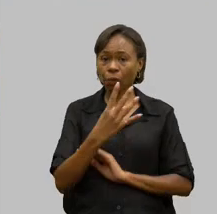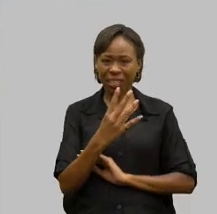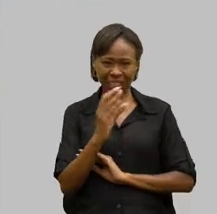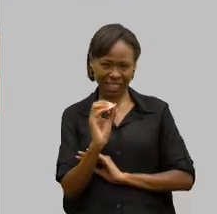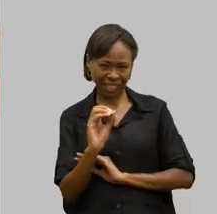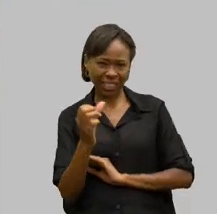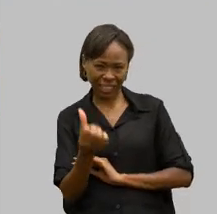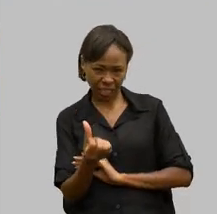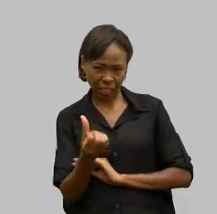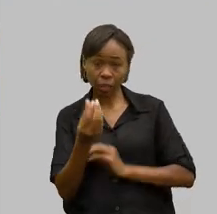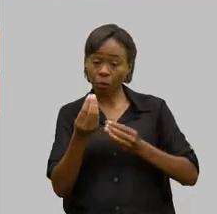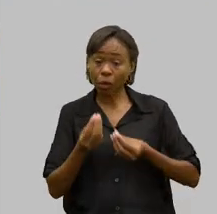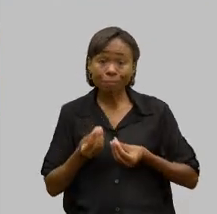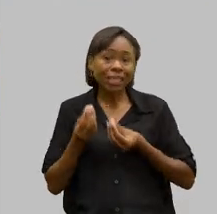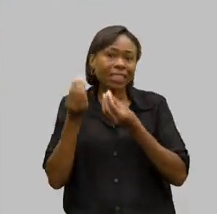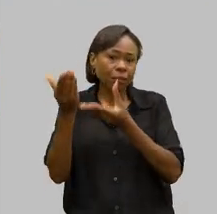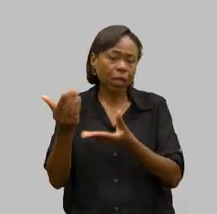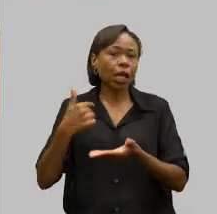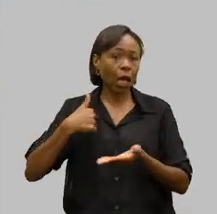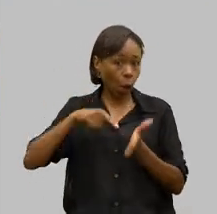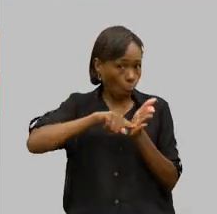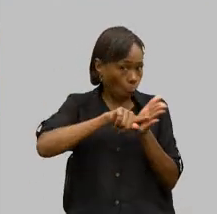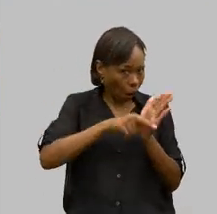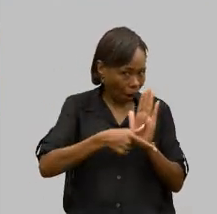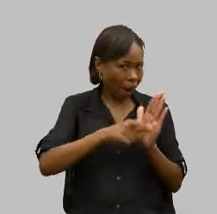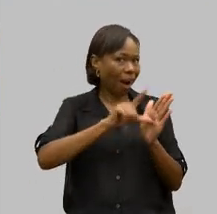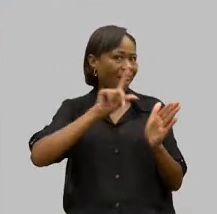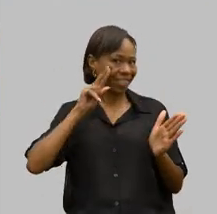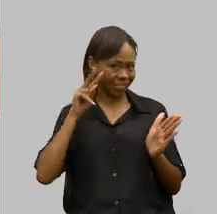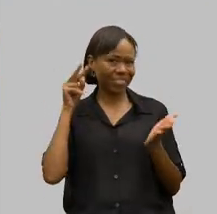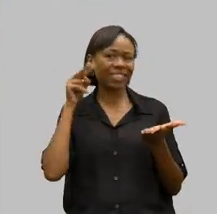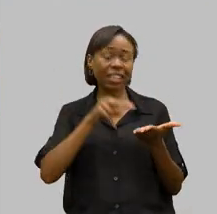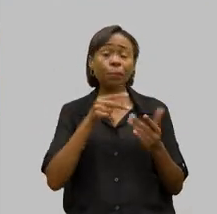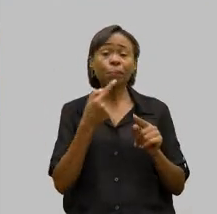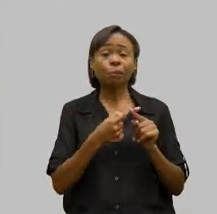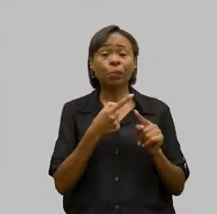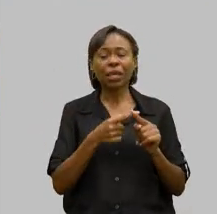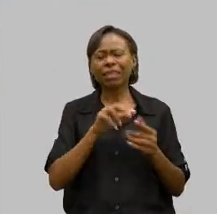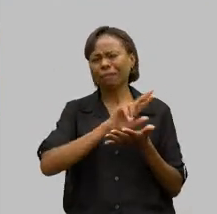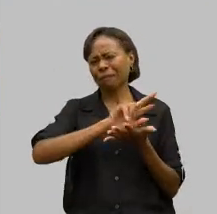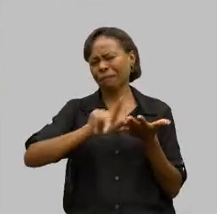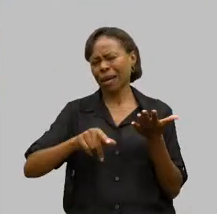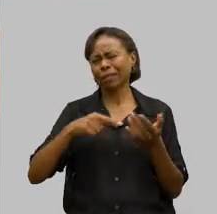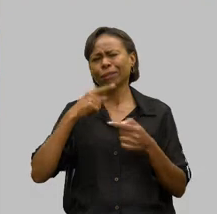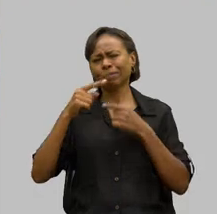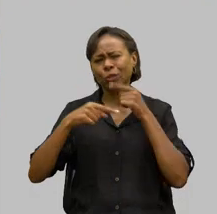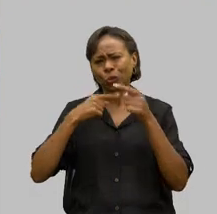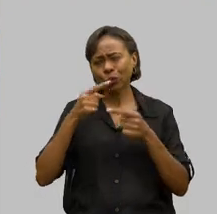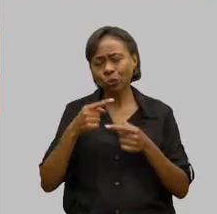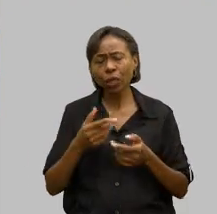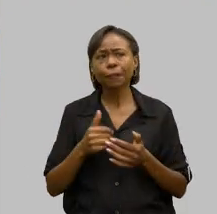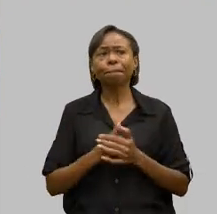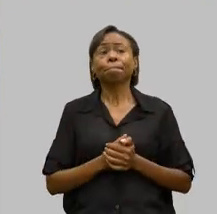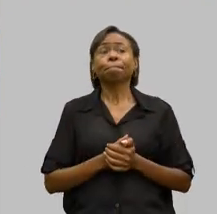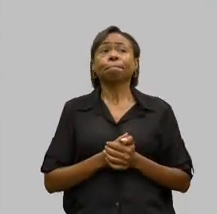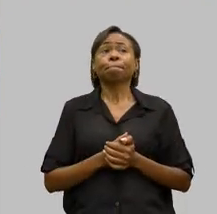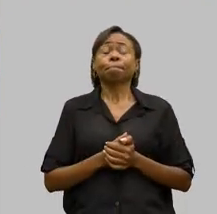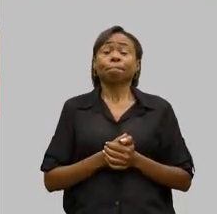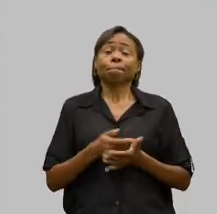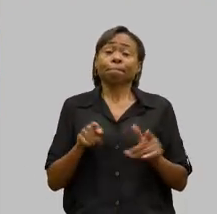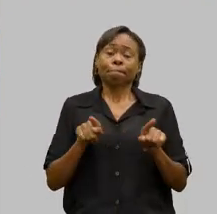consultei antes, porque são vários questionamentos, e, da mesma forma,